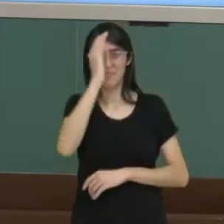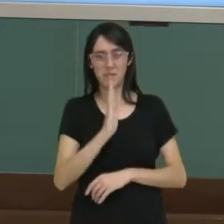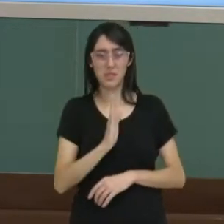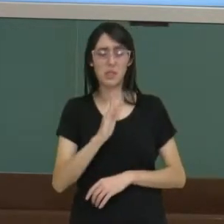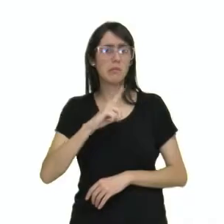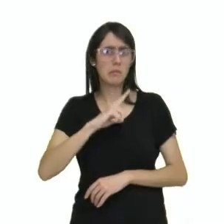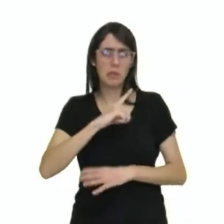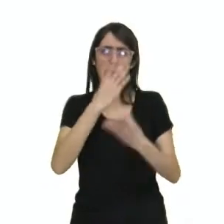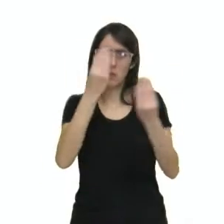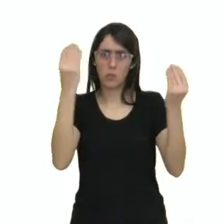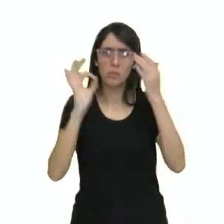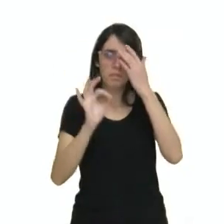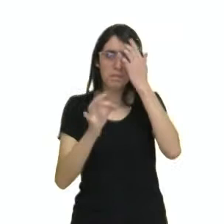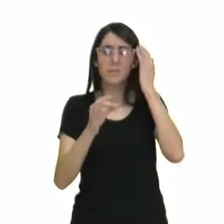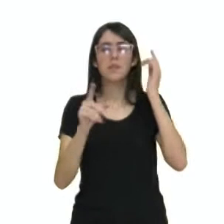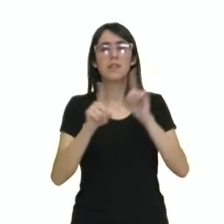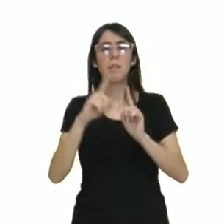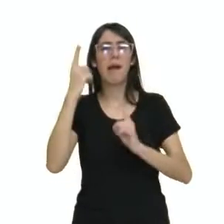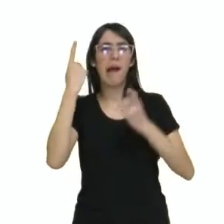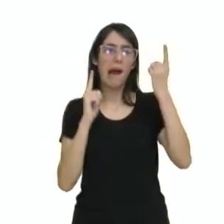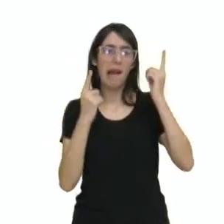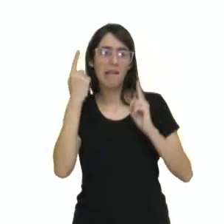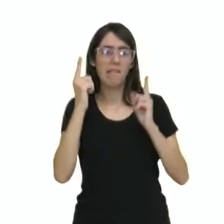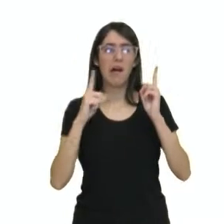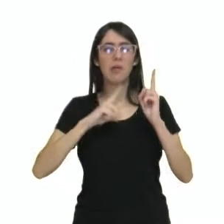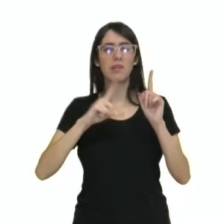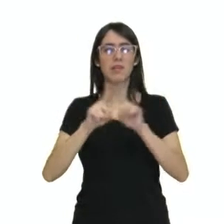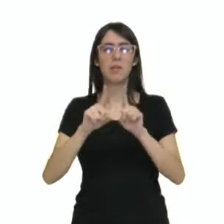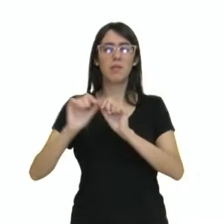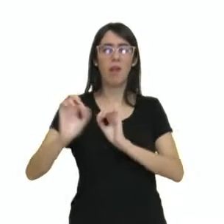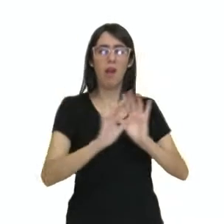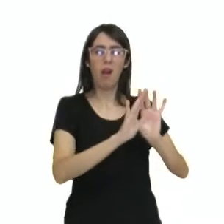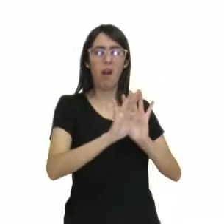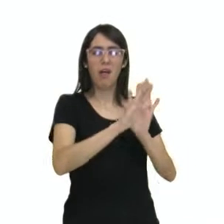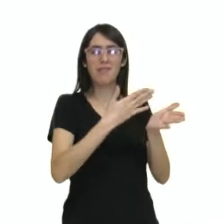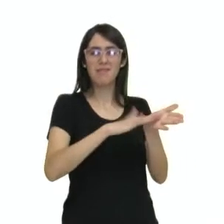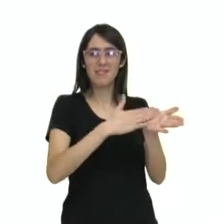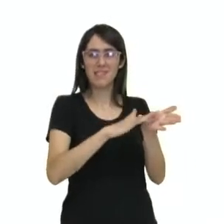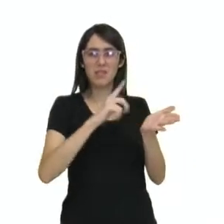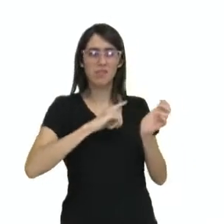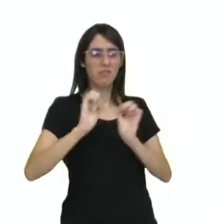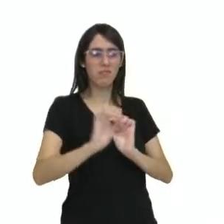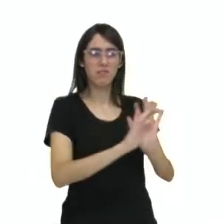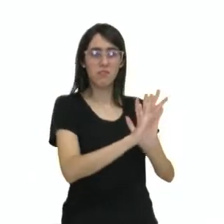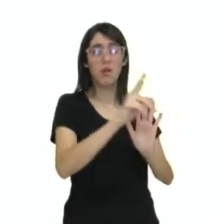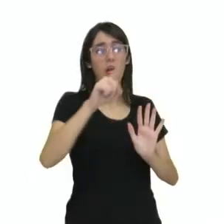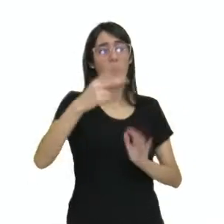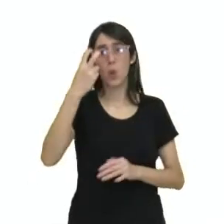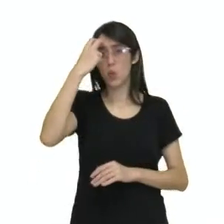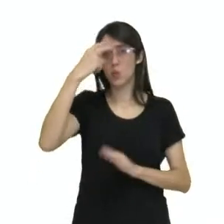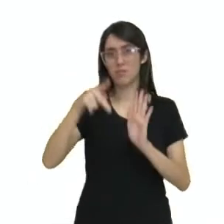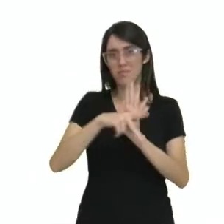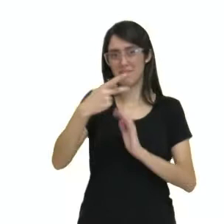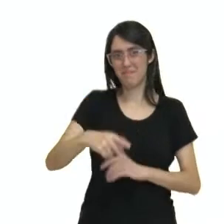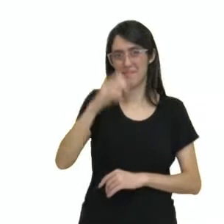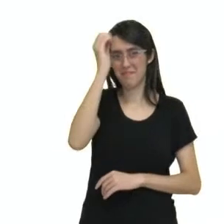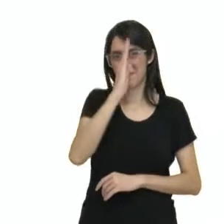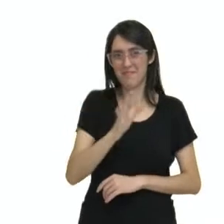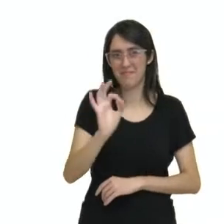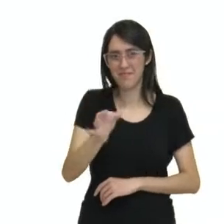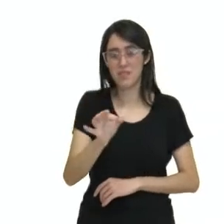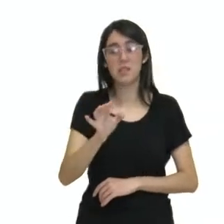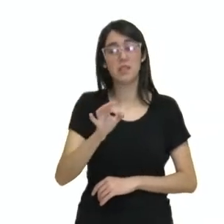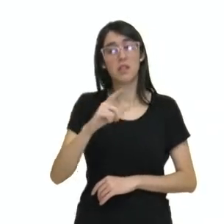atualmente, certo? Assim como o carnaval, os desfiles da escola de samba, são manifestações culturais típicas do Brasil, certo? Então o incentivo à